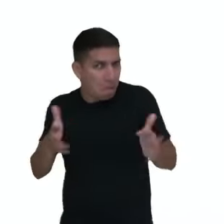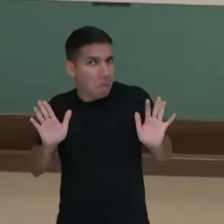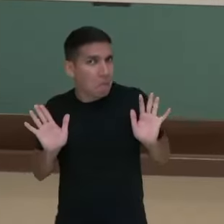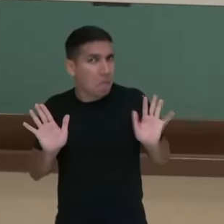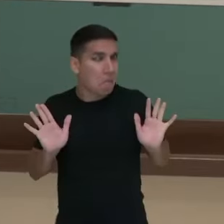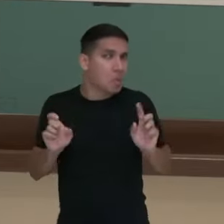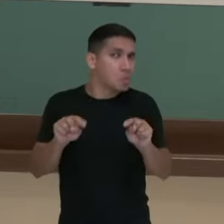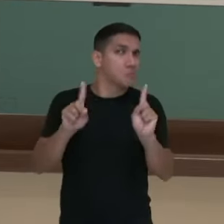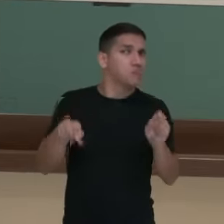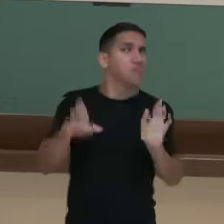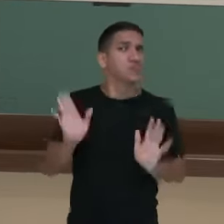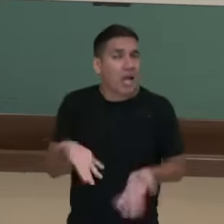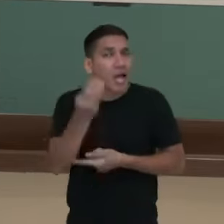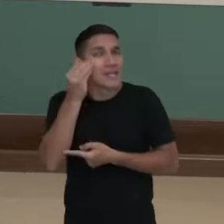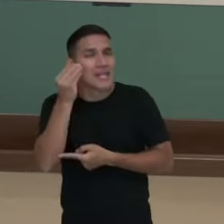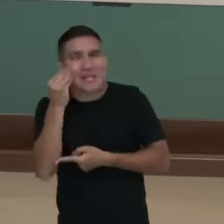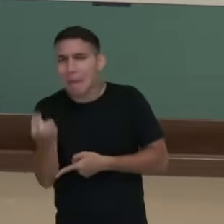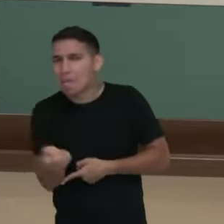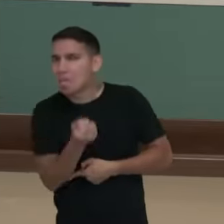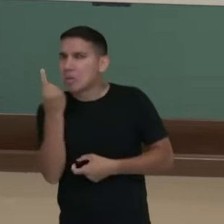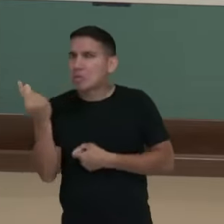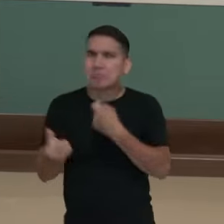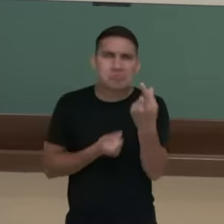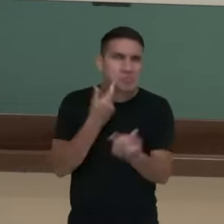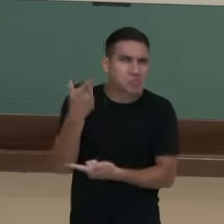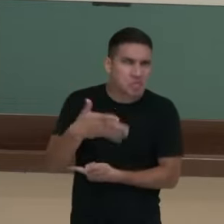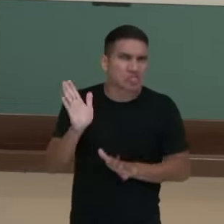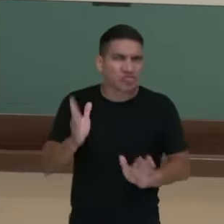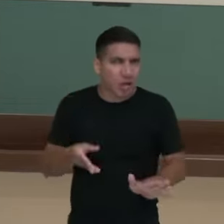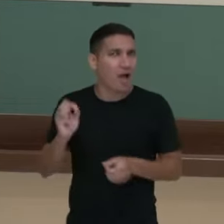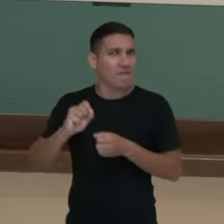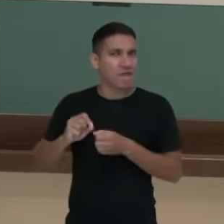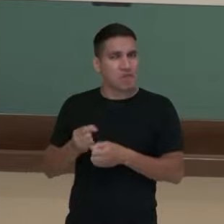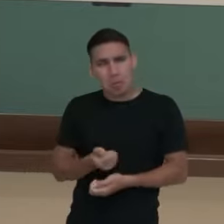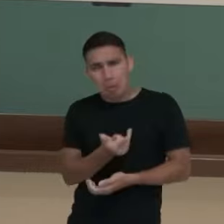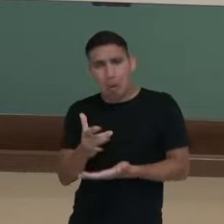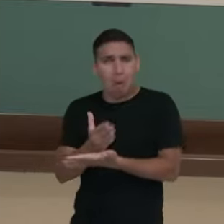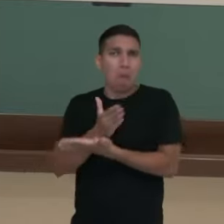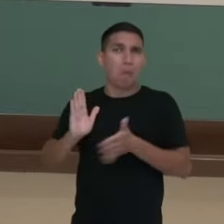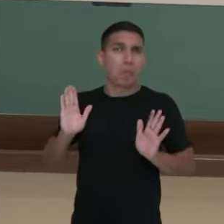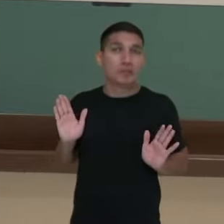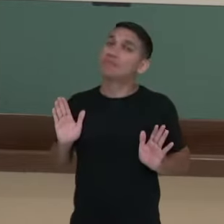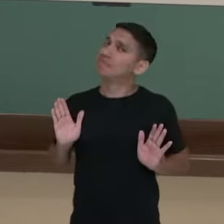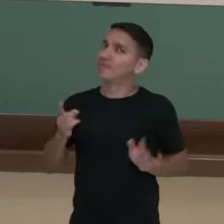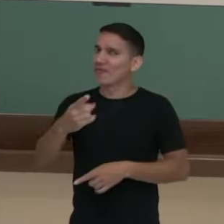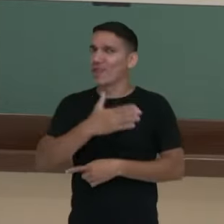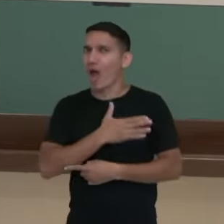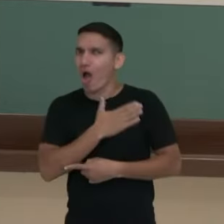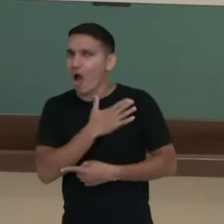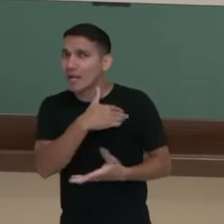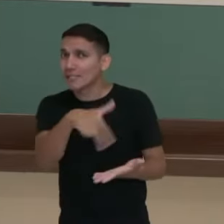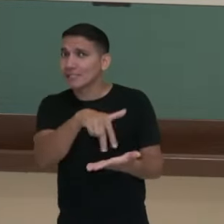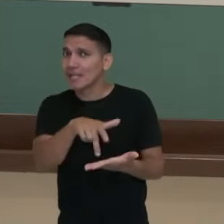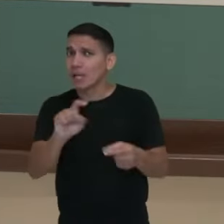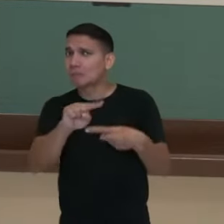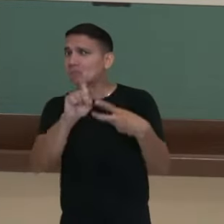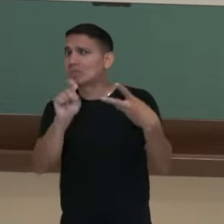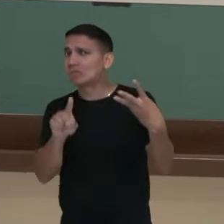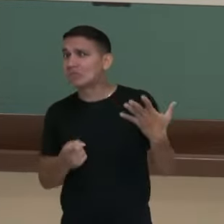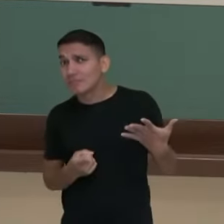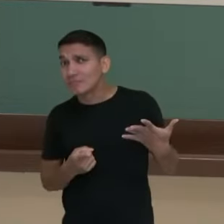Já experimentou alguma dança? Já fez alguma aula de dança? Você gosta de dançar? Como é que foi a